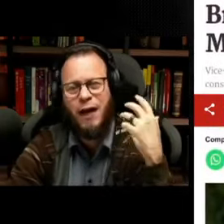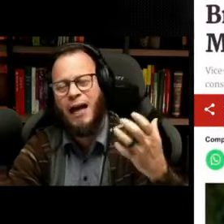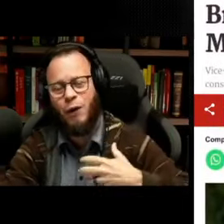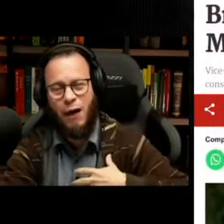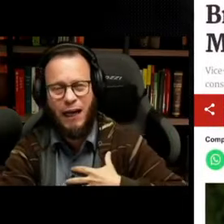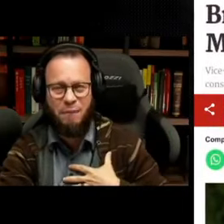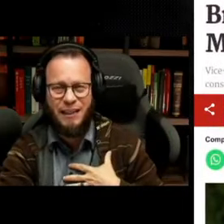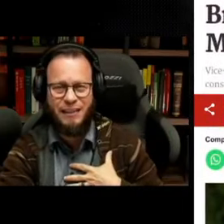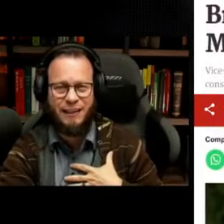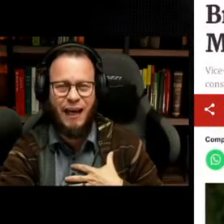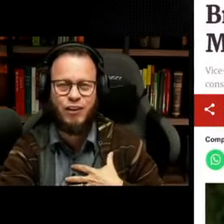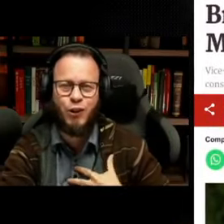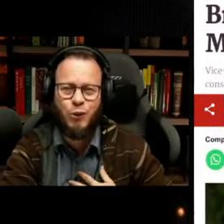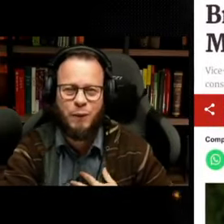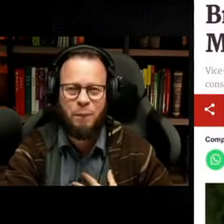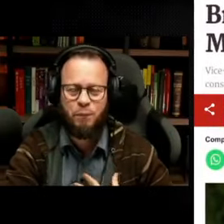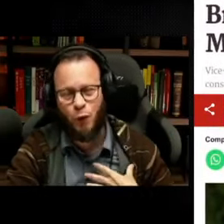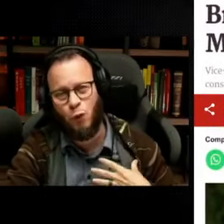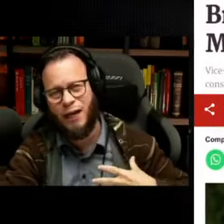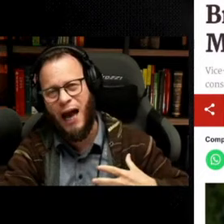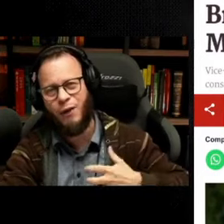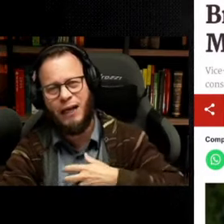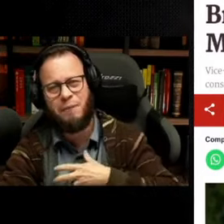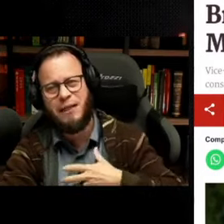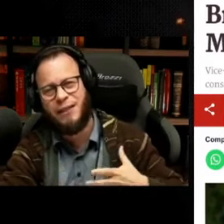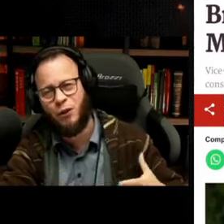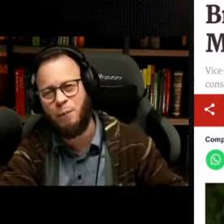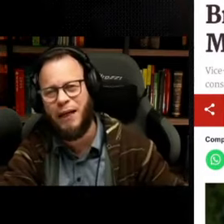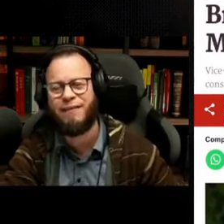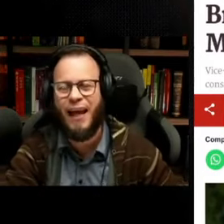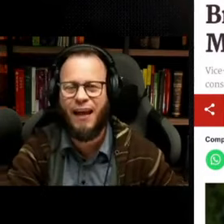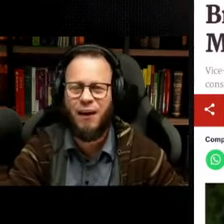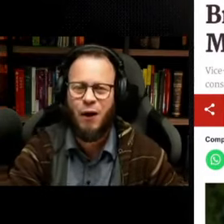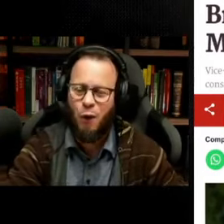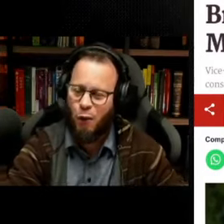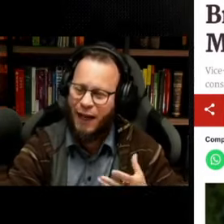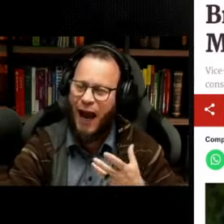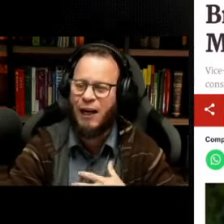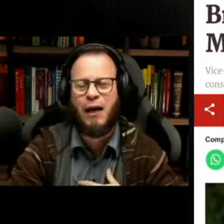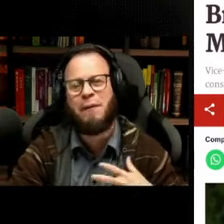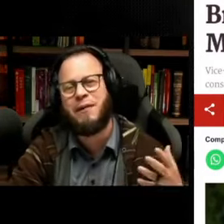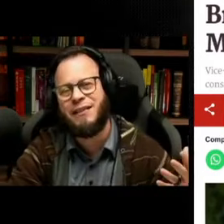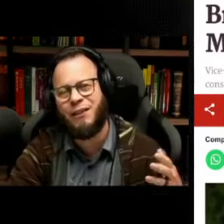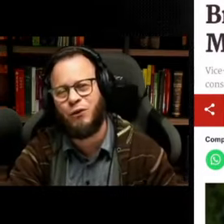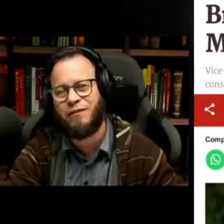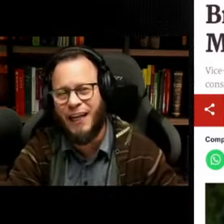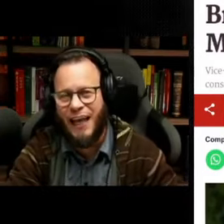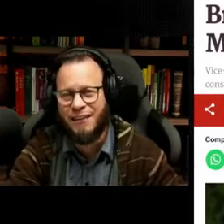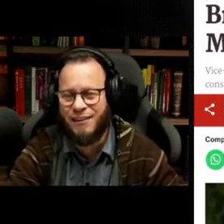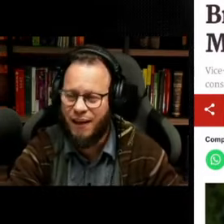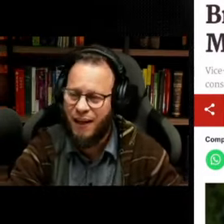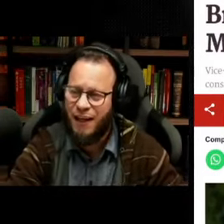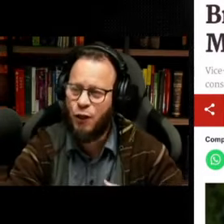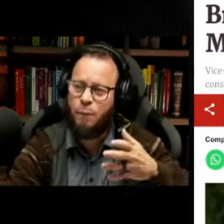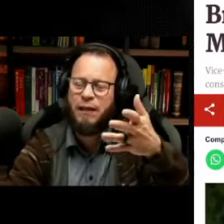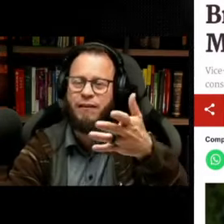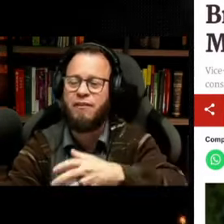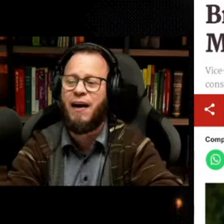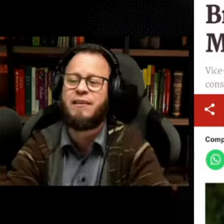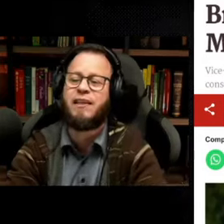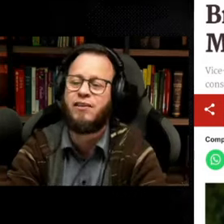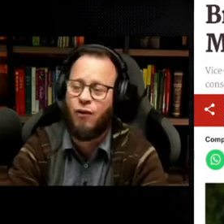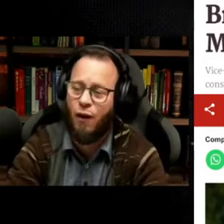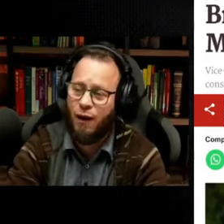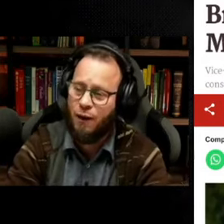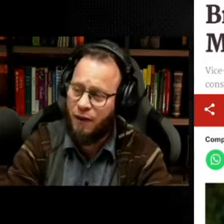O cara com a camisa da Dilma, o cara com a camisa do PT, o cara com a camisa do 13, e o PT